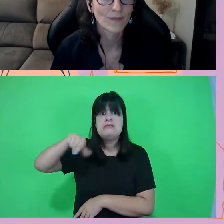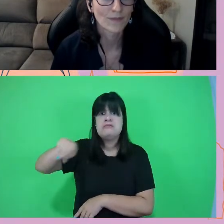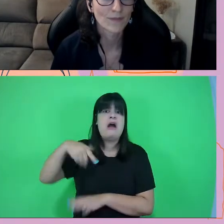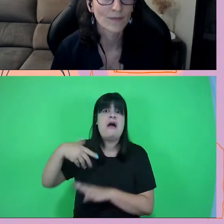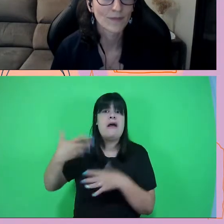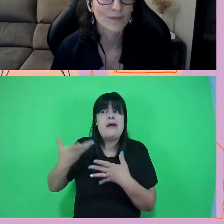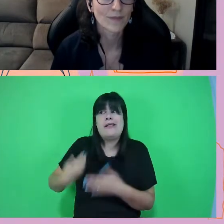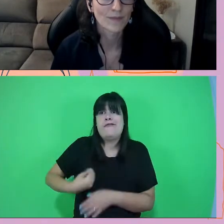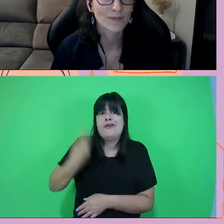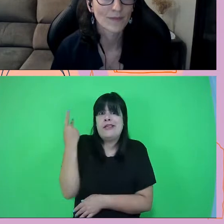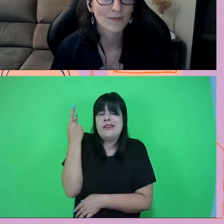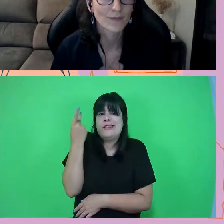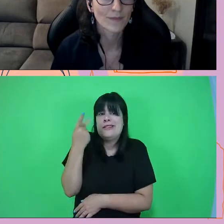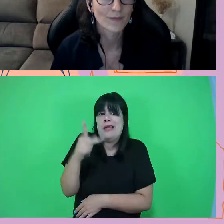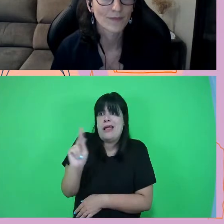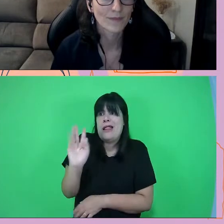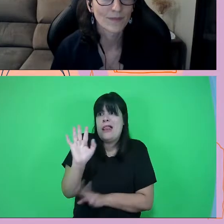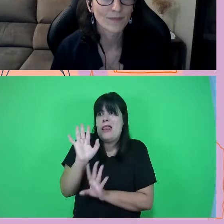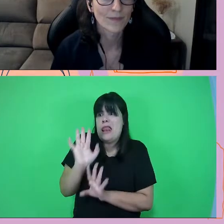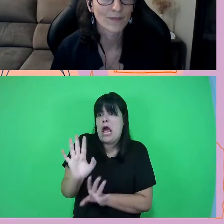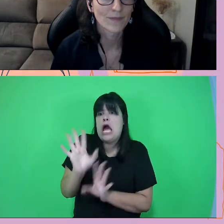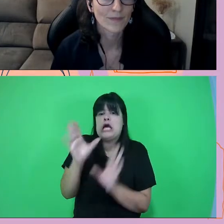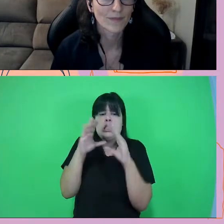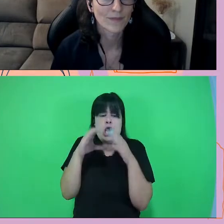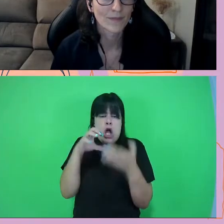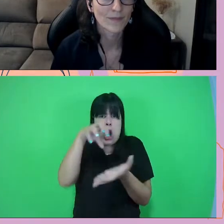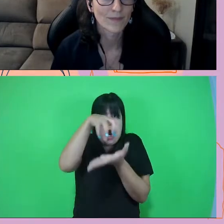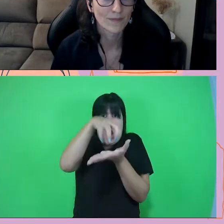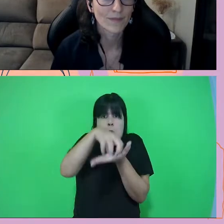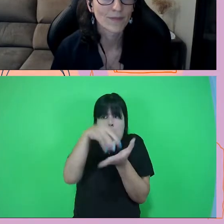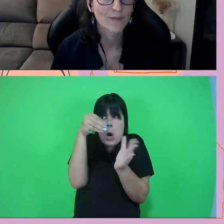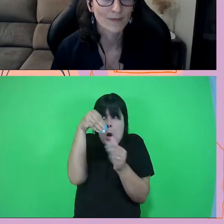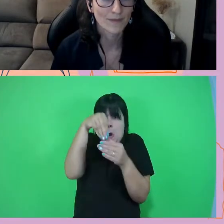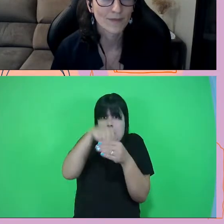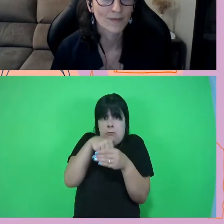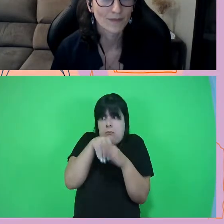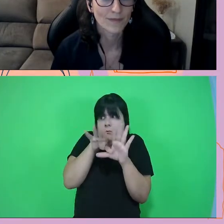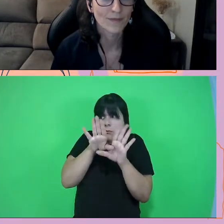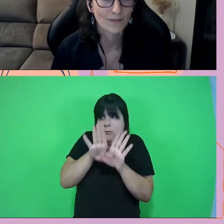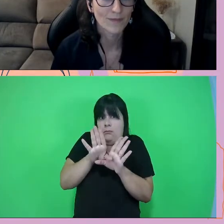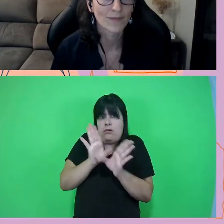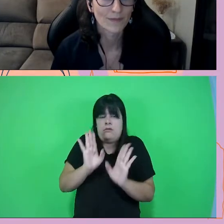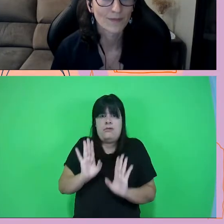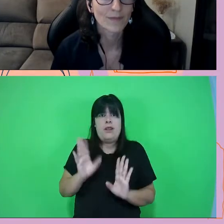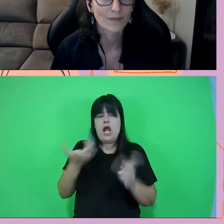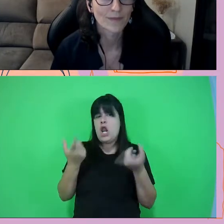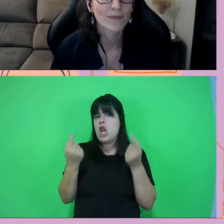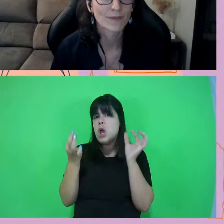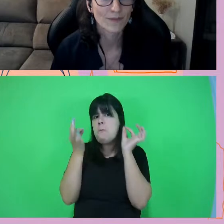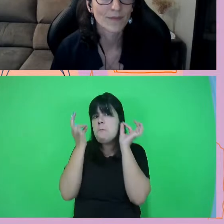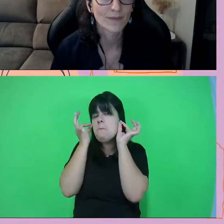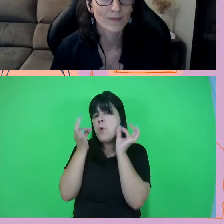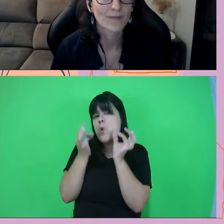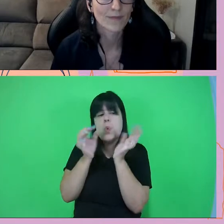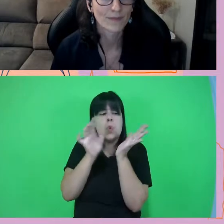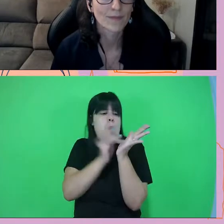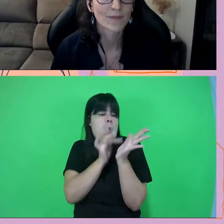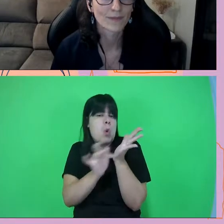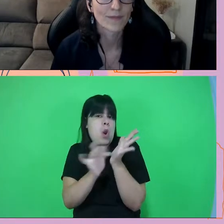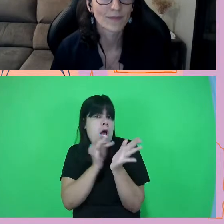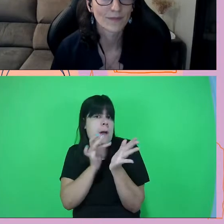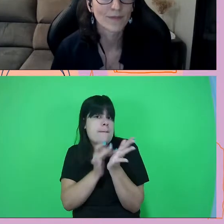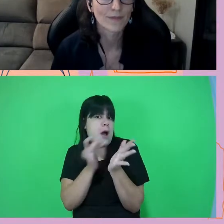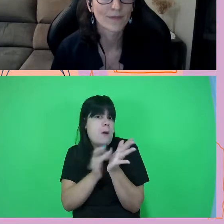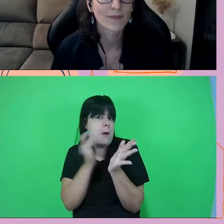de acordo com a cultura dele, na Oca, ele não possa usar um smartphone da melhor qualidade, ele pode, se ele quer,